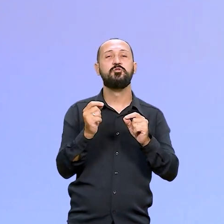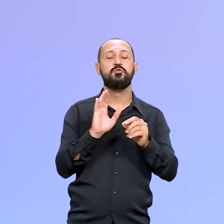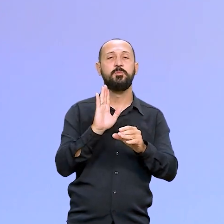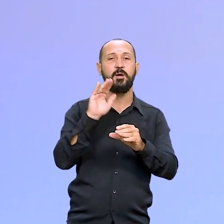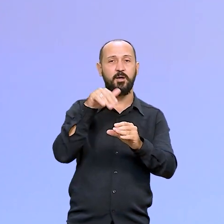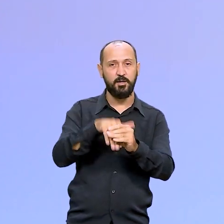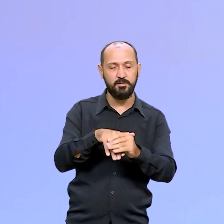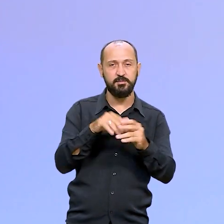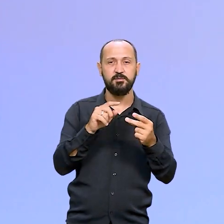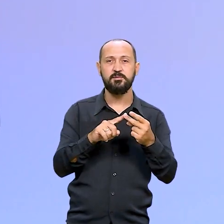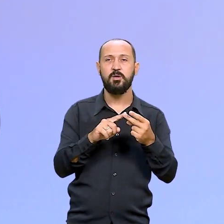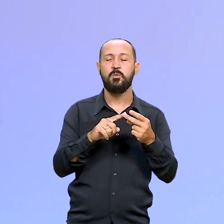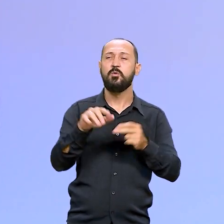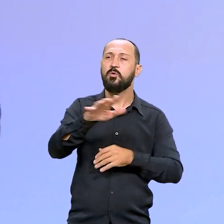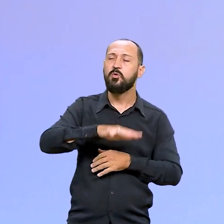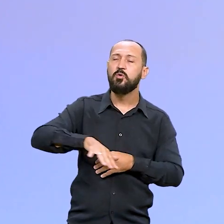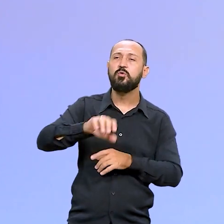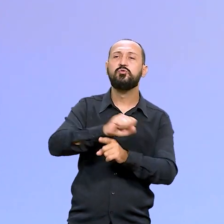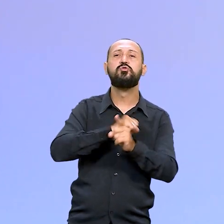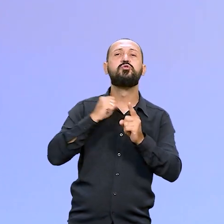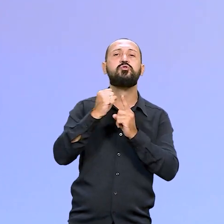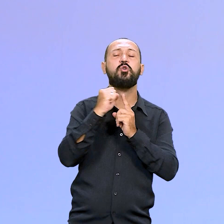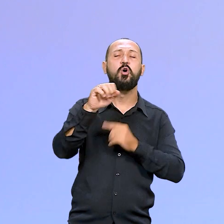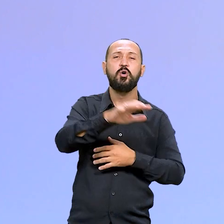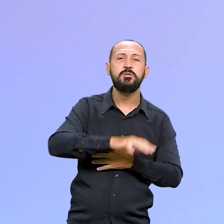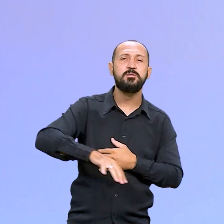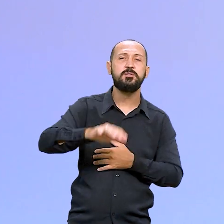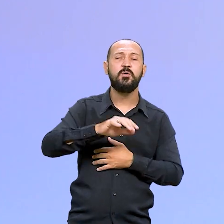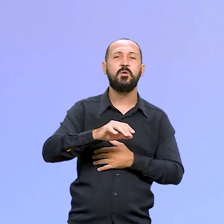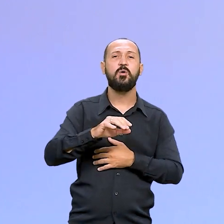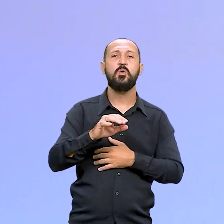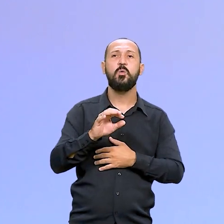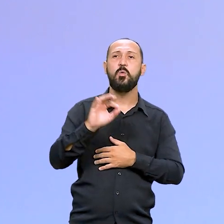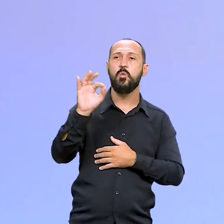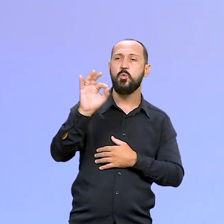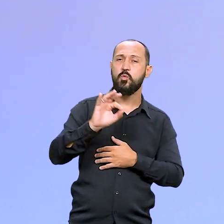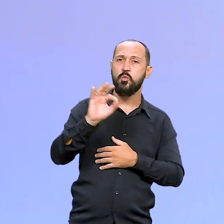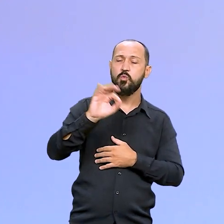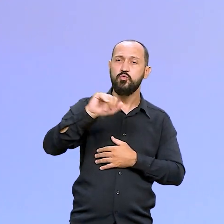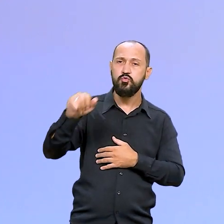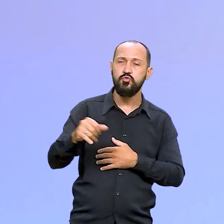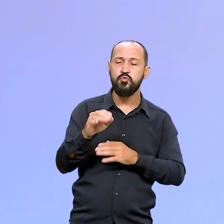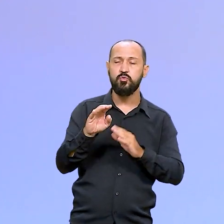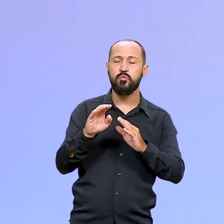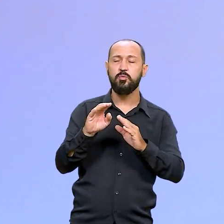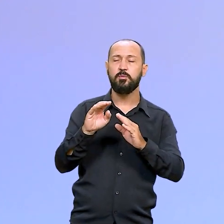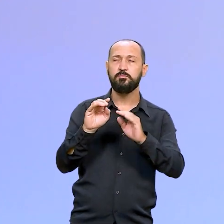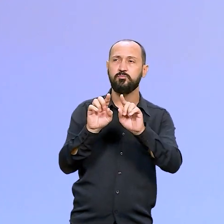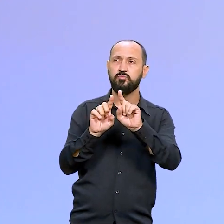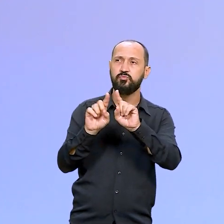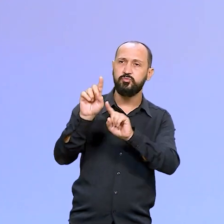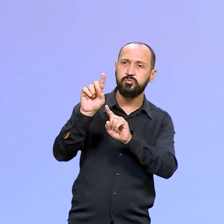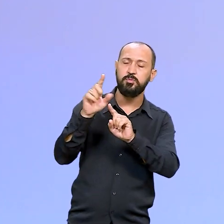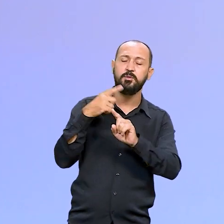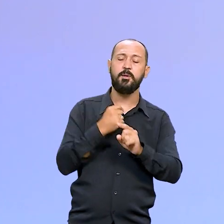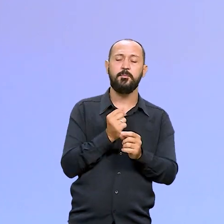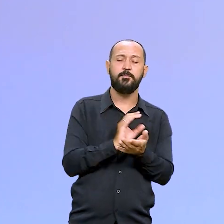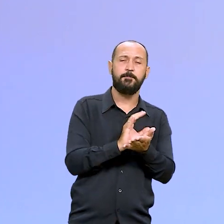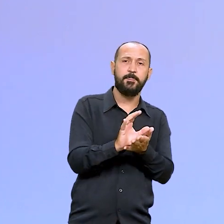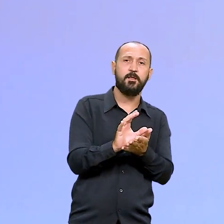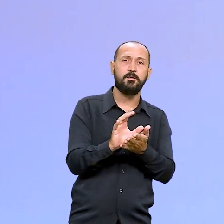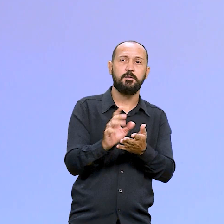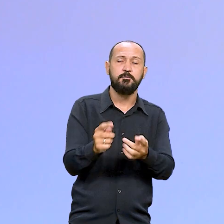uma pós-eleição pós comoção social onde a taxa de juros também subiu então o investidor